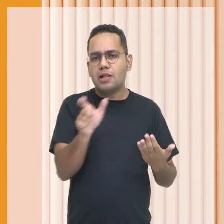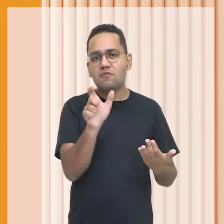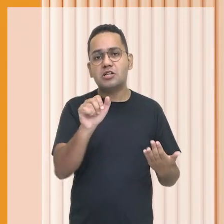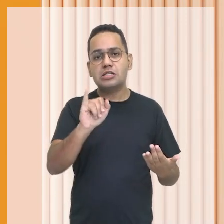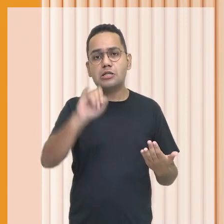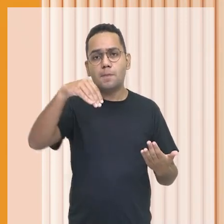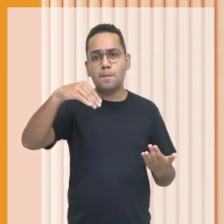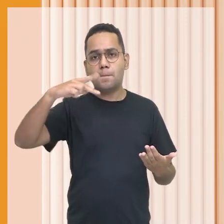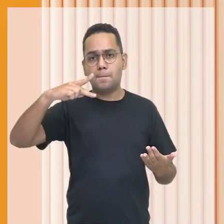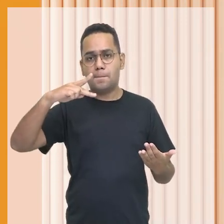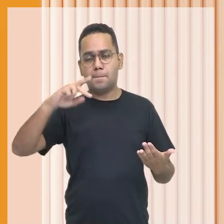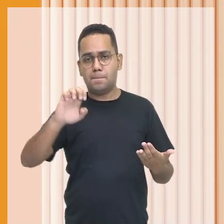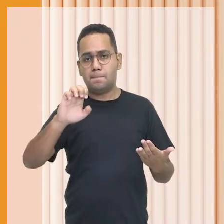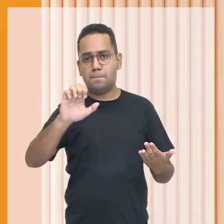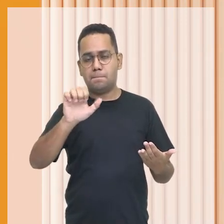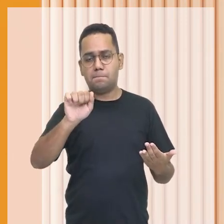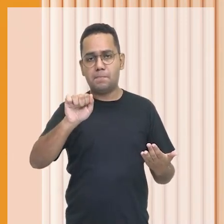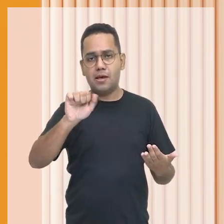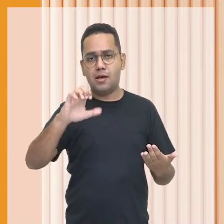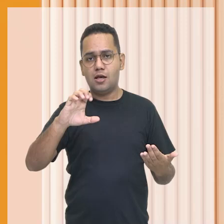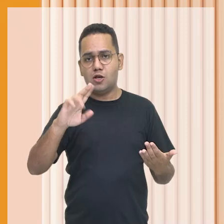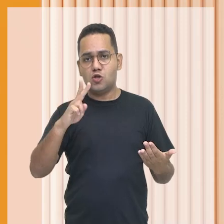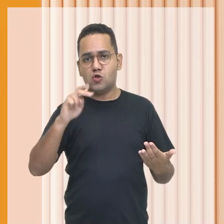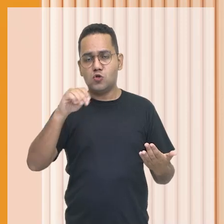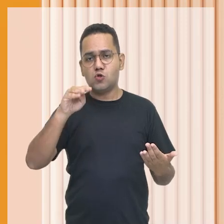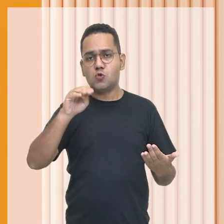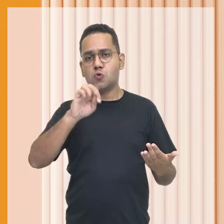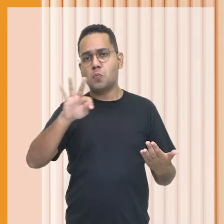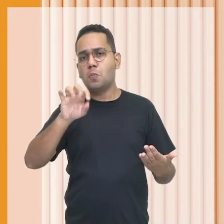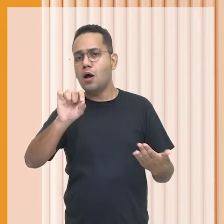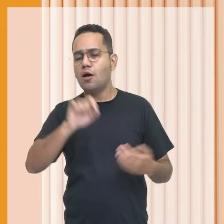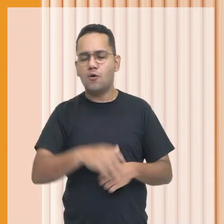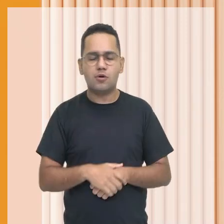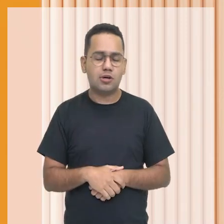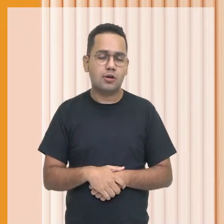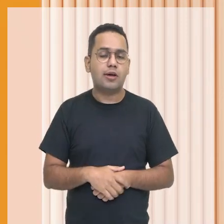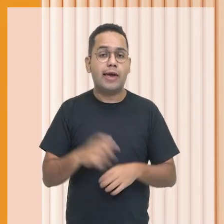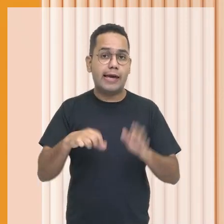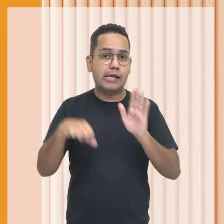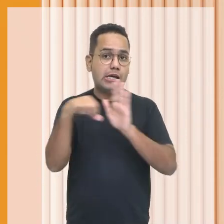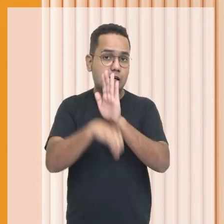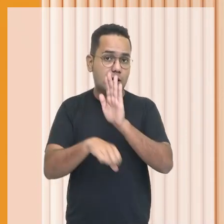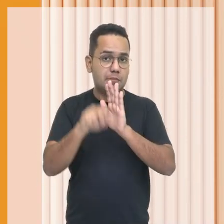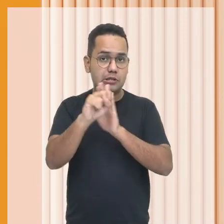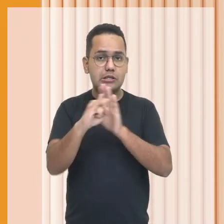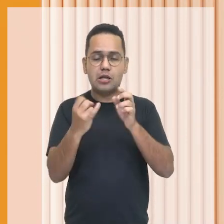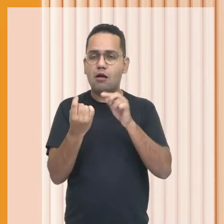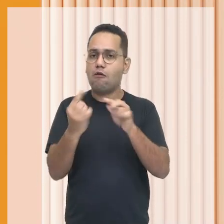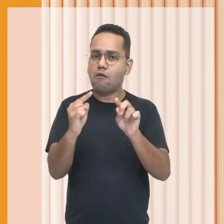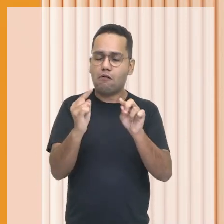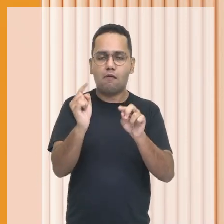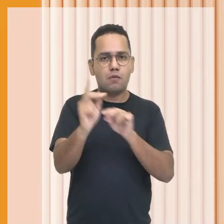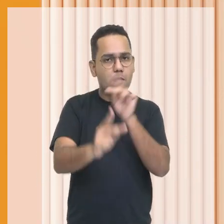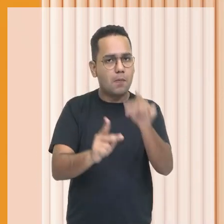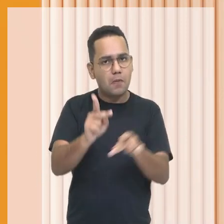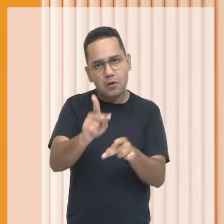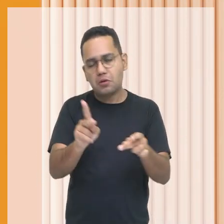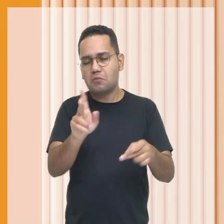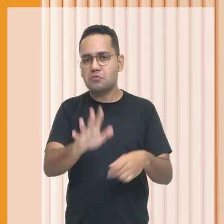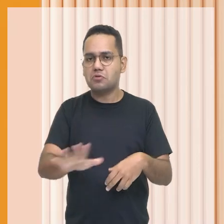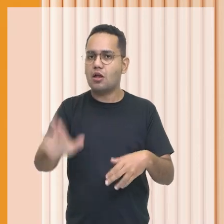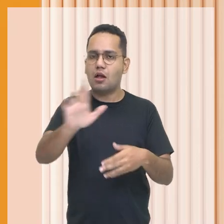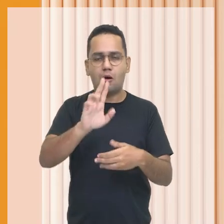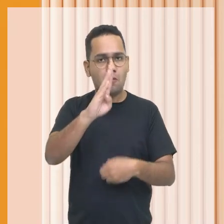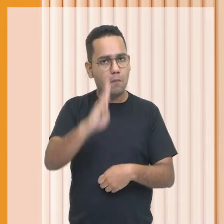é acusado por crimes contra a economia, contra a nação, contra a política, e por conta disso ele não pode mais continuar